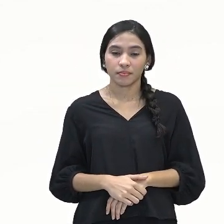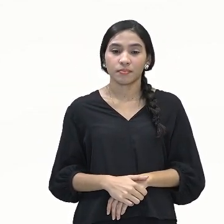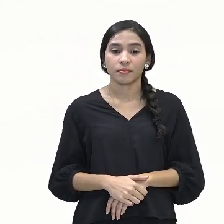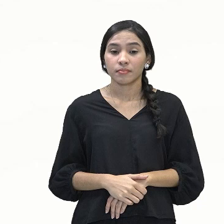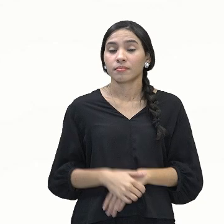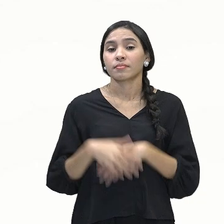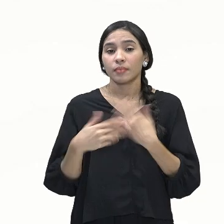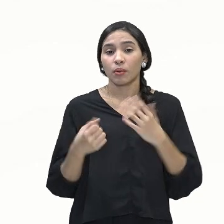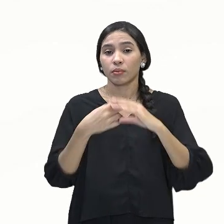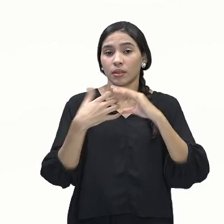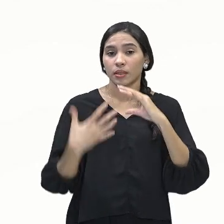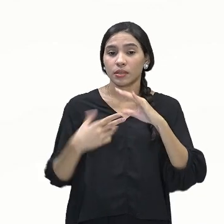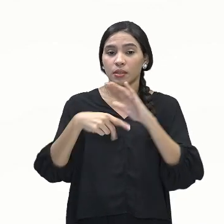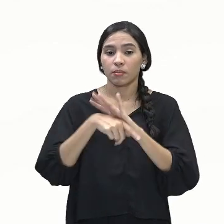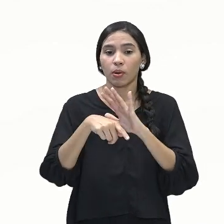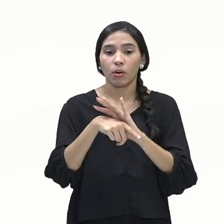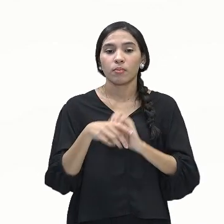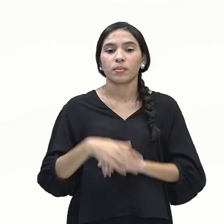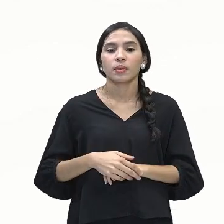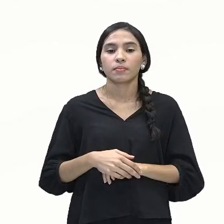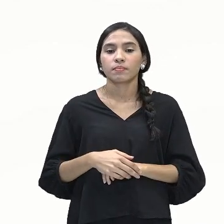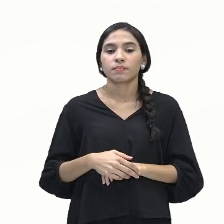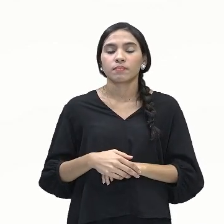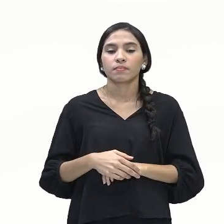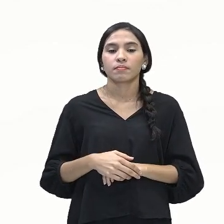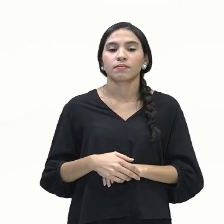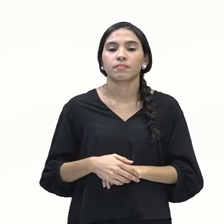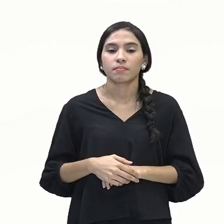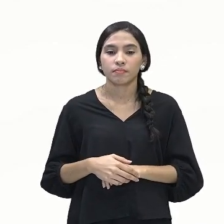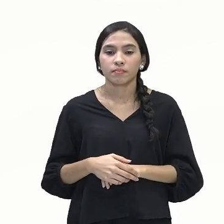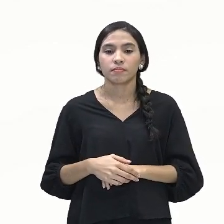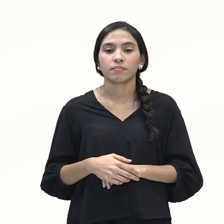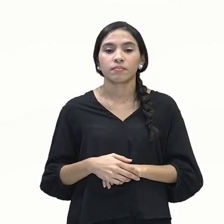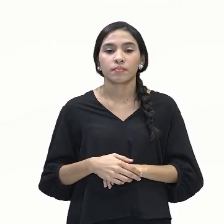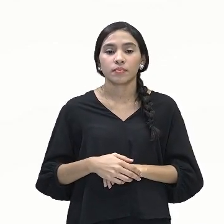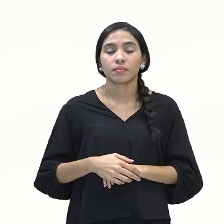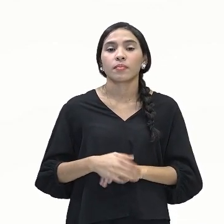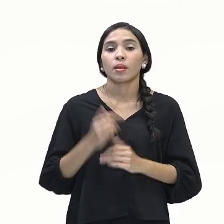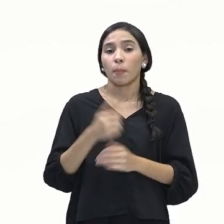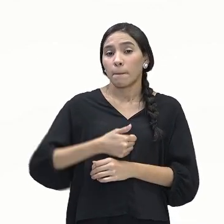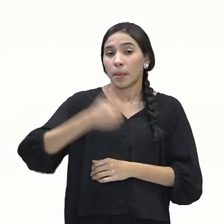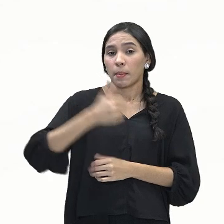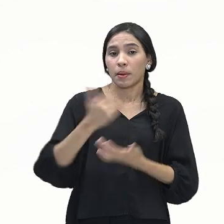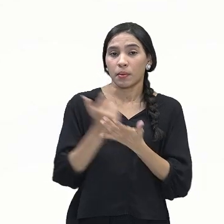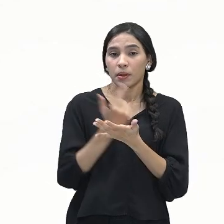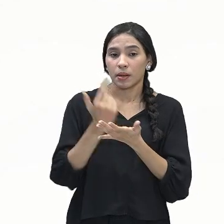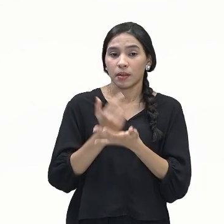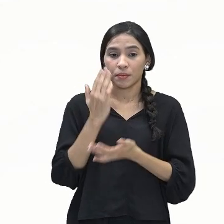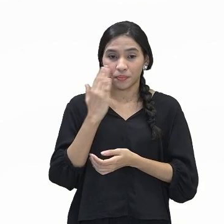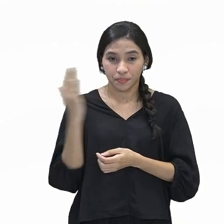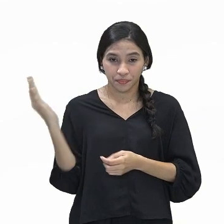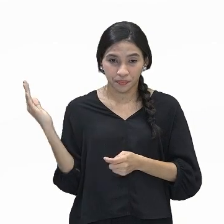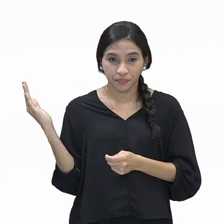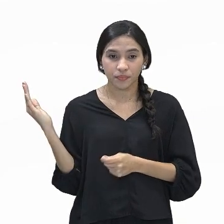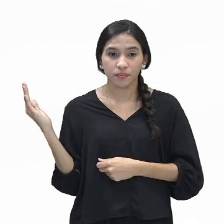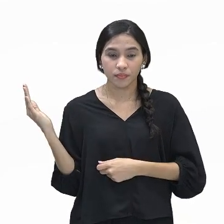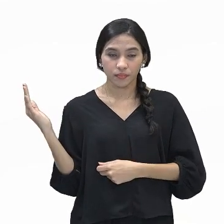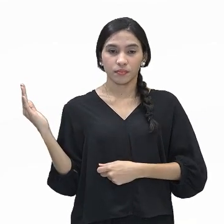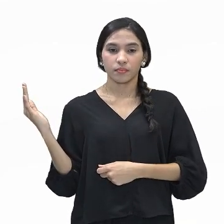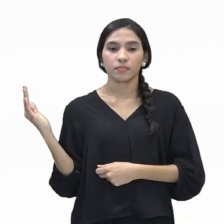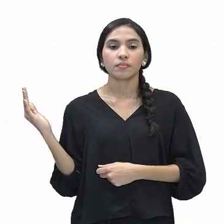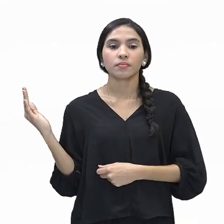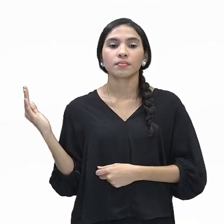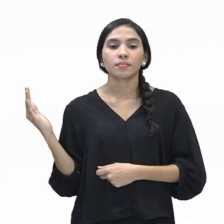qual é a característica dessa escritora maravilhosa. Aí o primeiro livro dela, vamos lá verificar qual é o primeiro livro